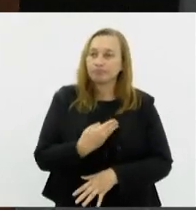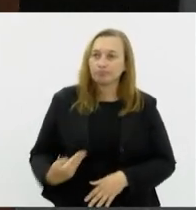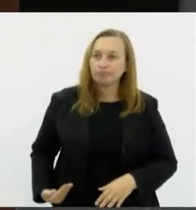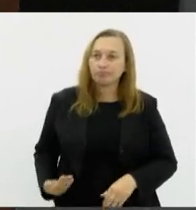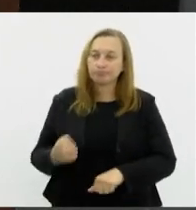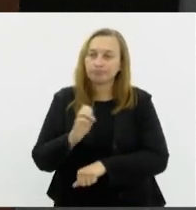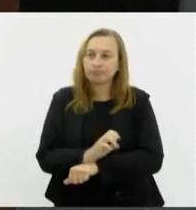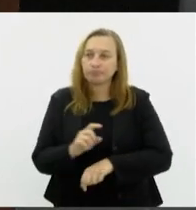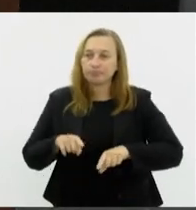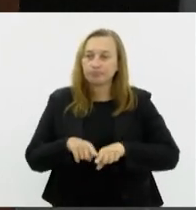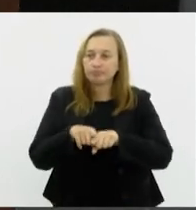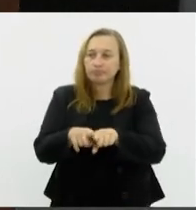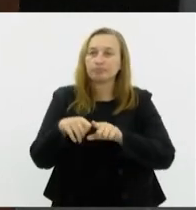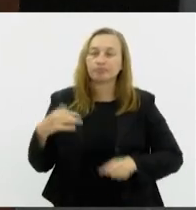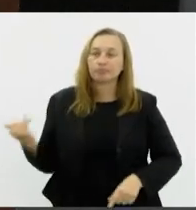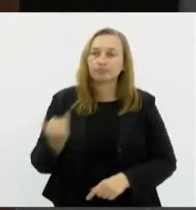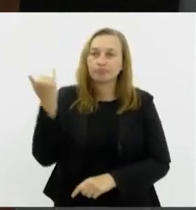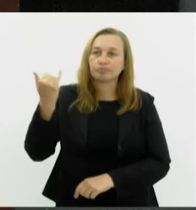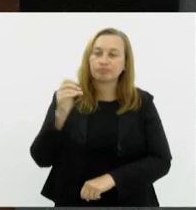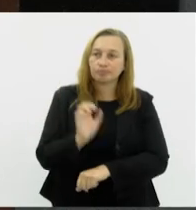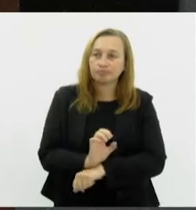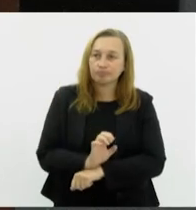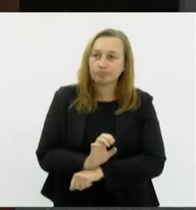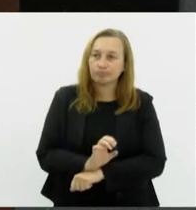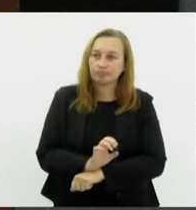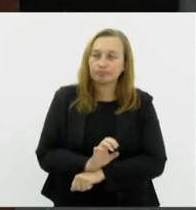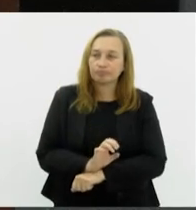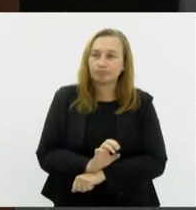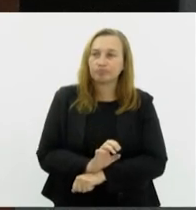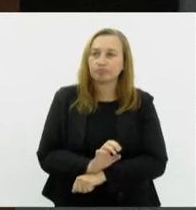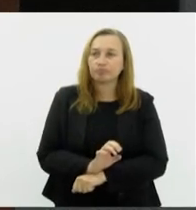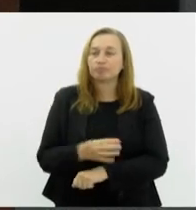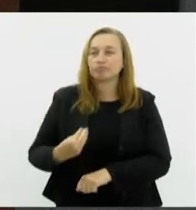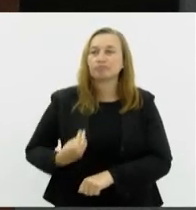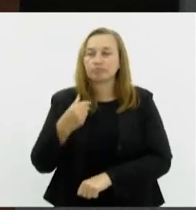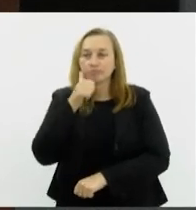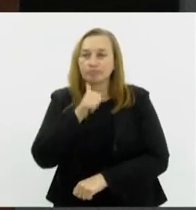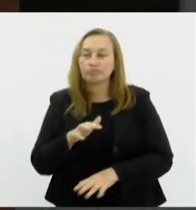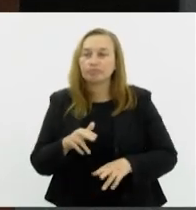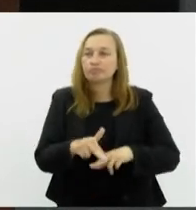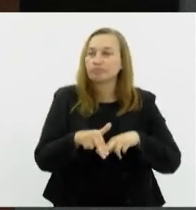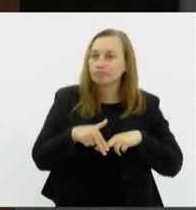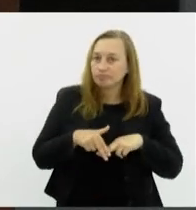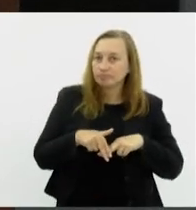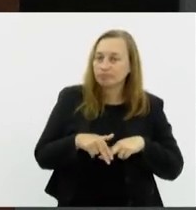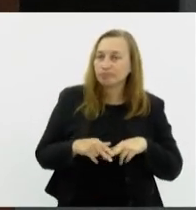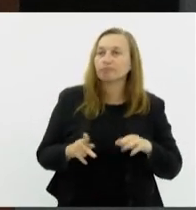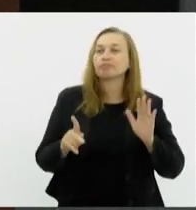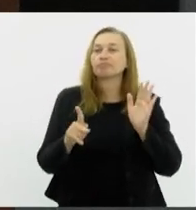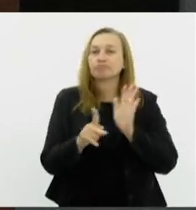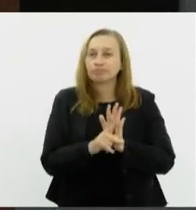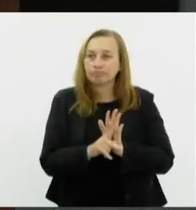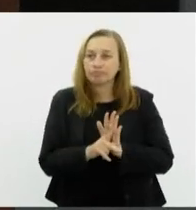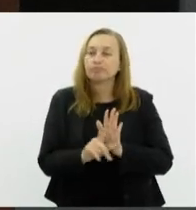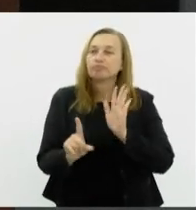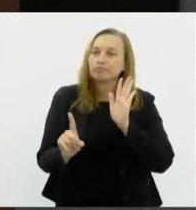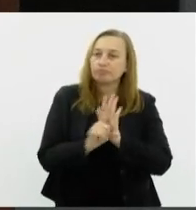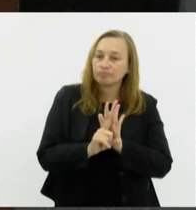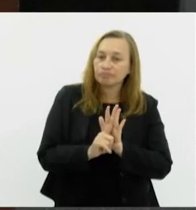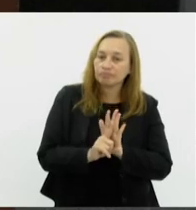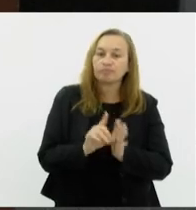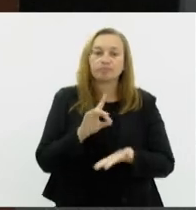faz parcerias tão importantes com o nosso Estado em prol da vida das mulheres. Então, por isso, esse projeto de lei.